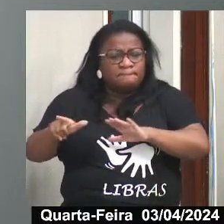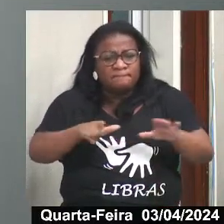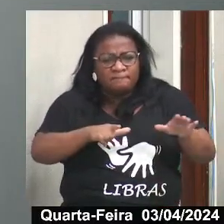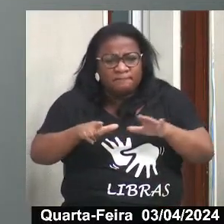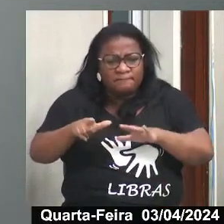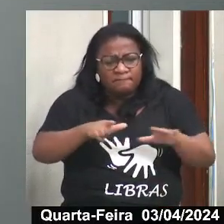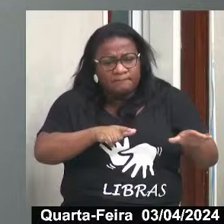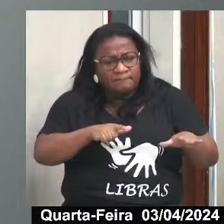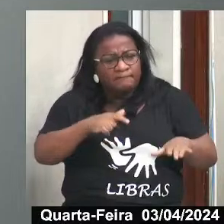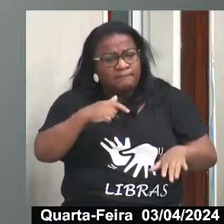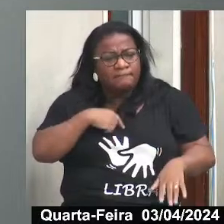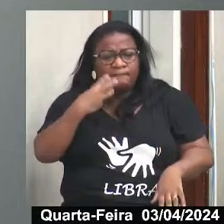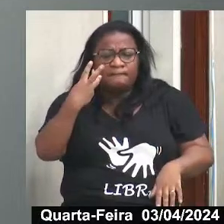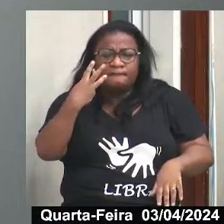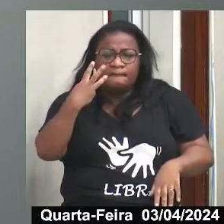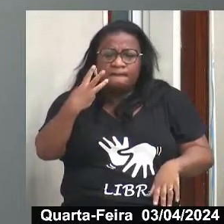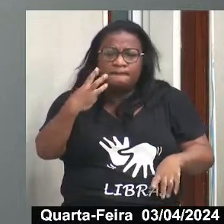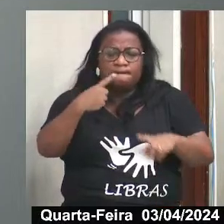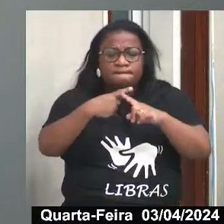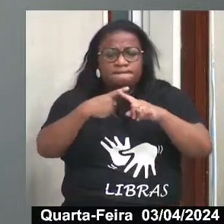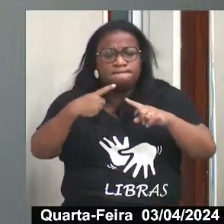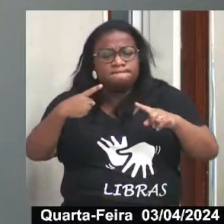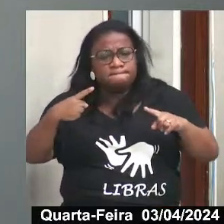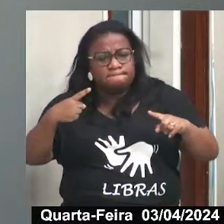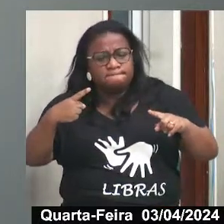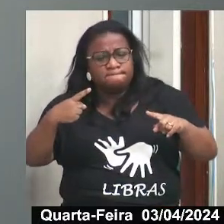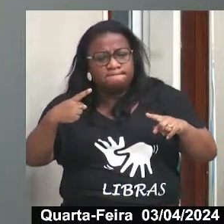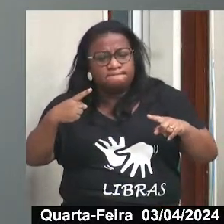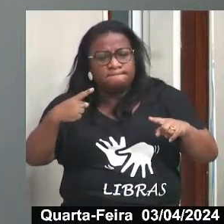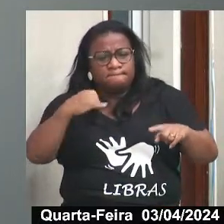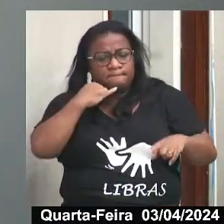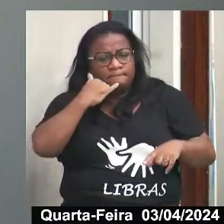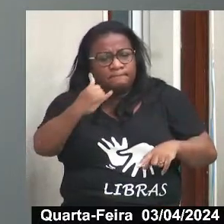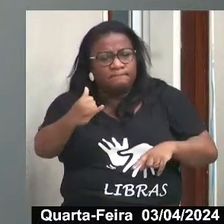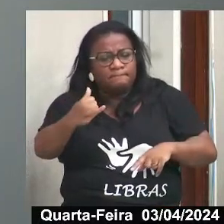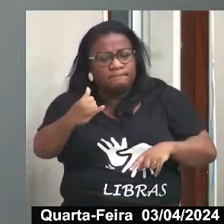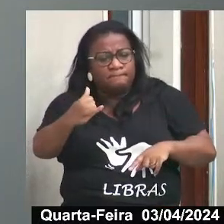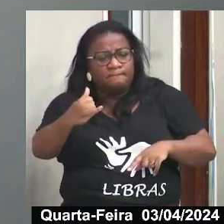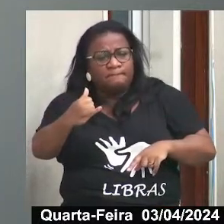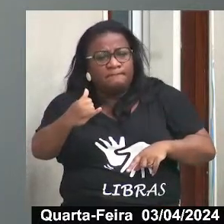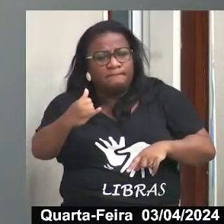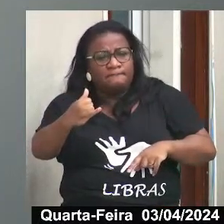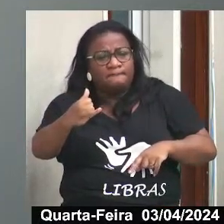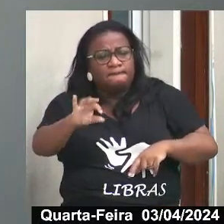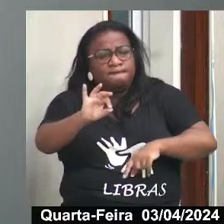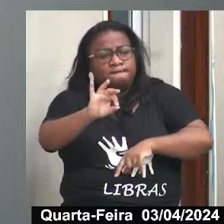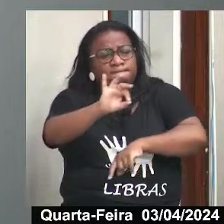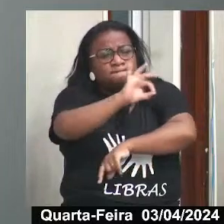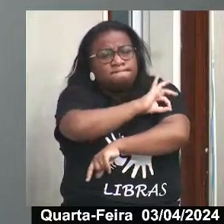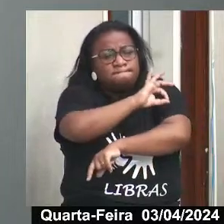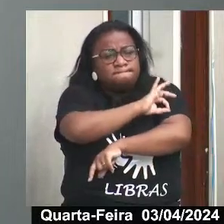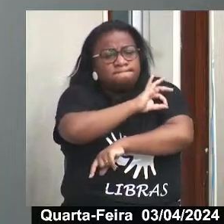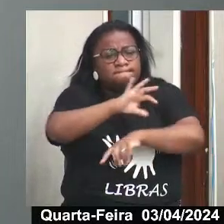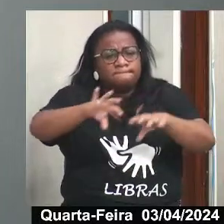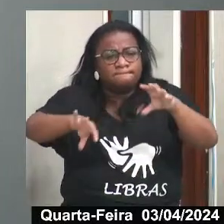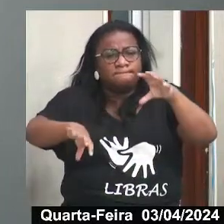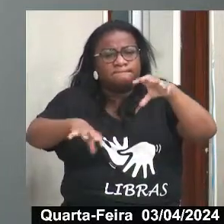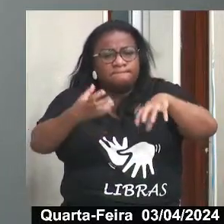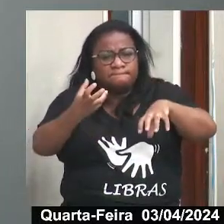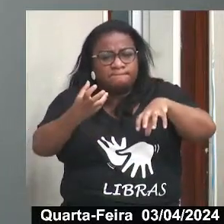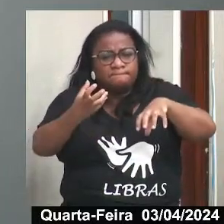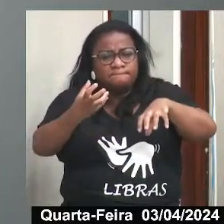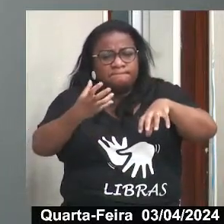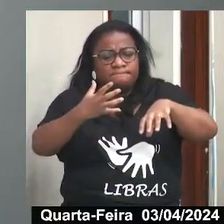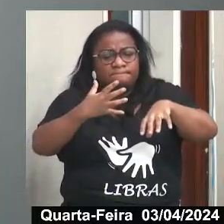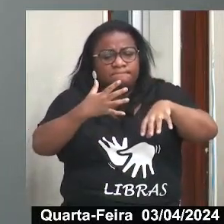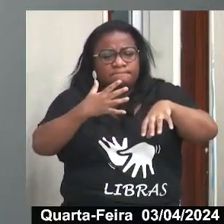semana, 3 vezes, vereadores, eu liguei para o prefeito Ney Santos. Uma dessas 3 vezes, ele estava em Brasília, ele